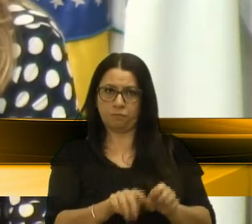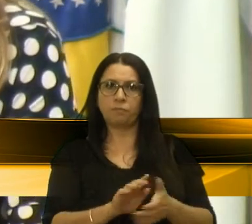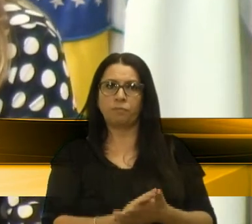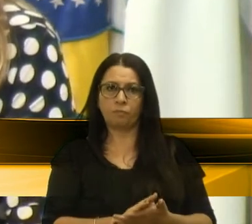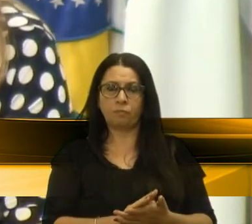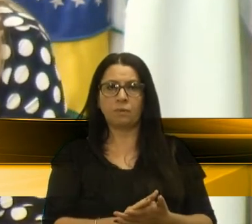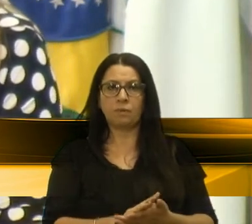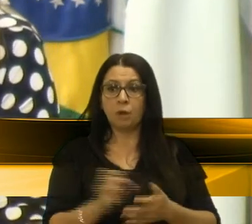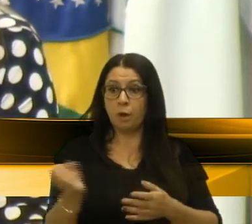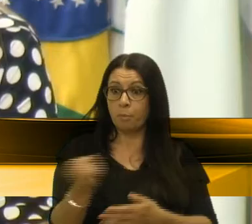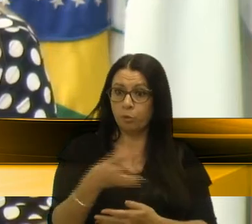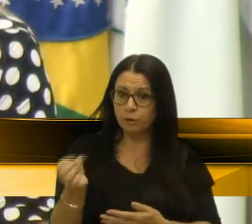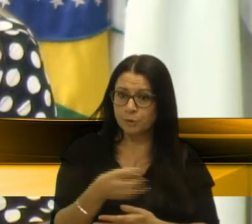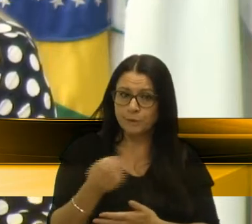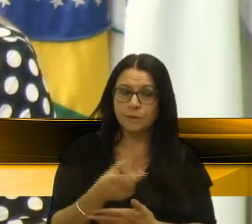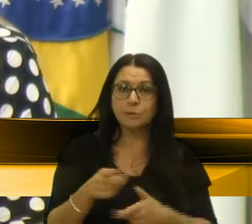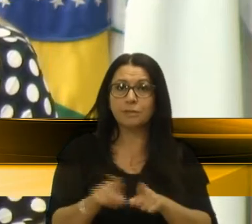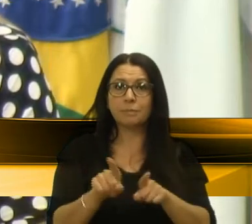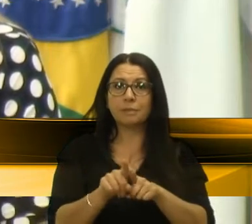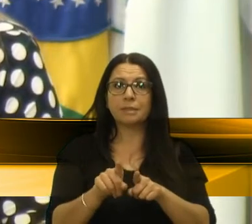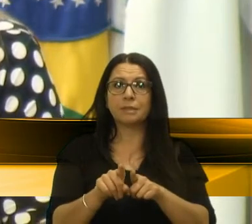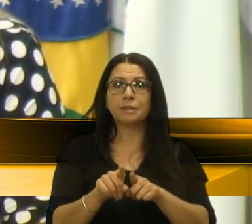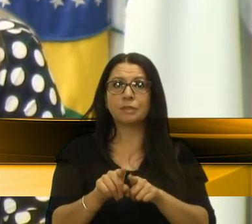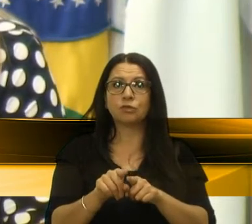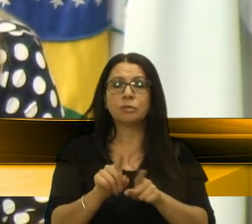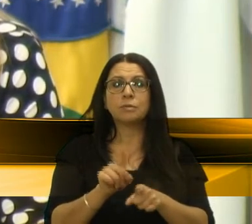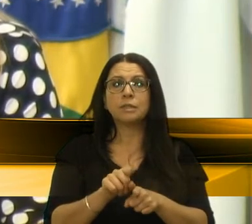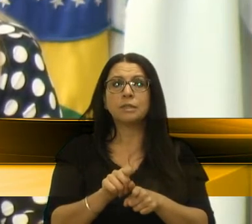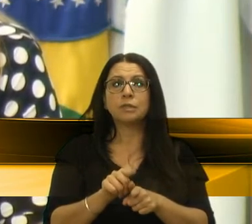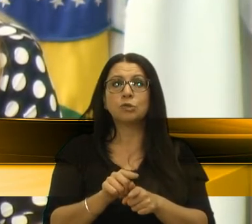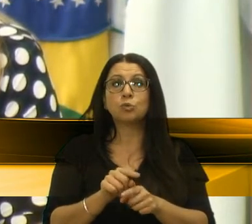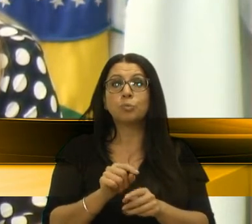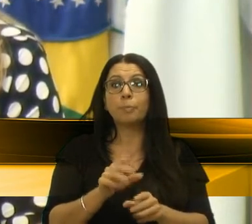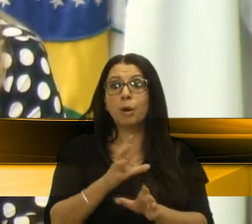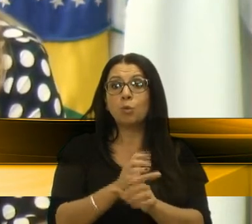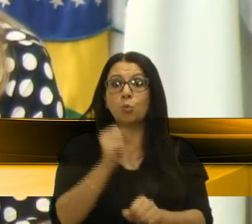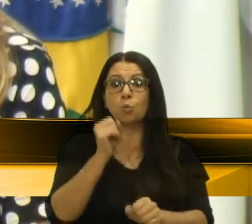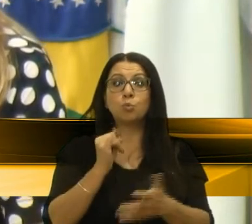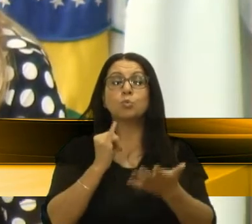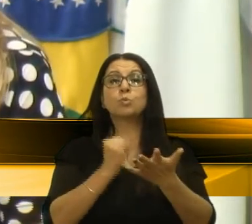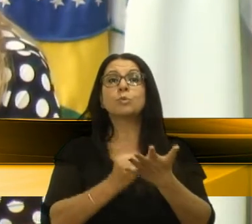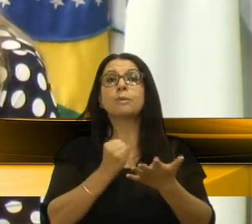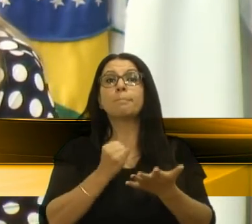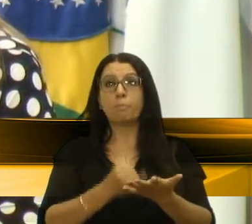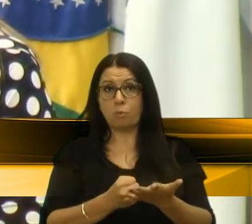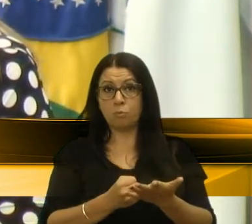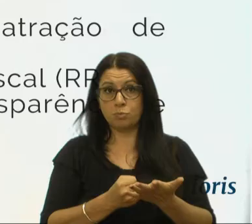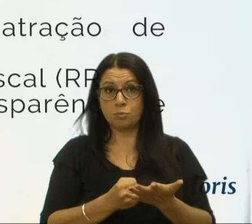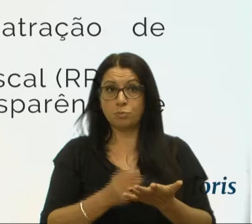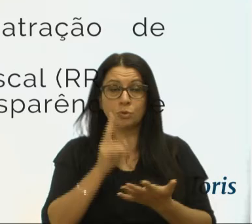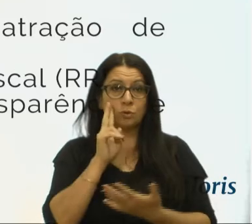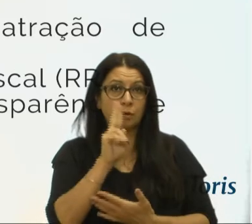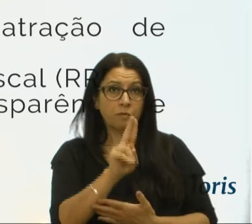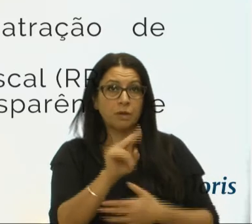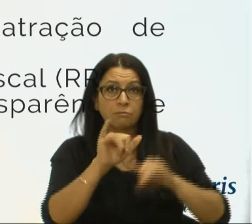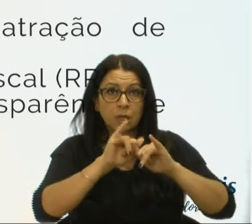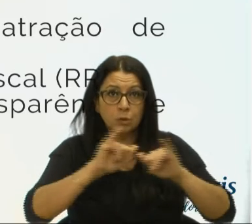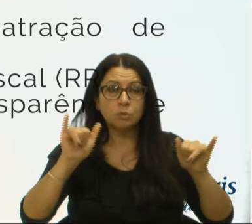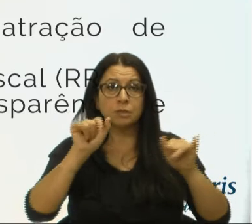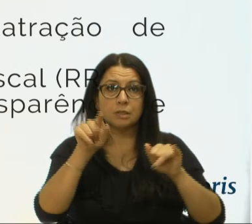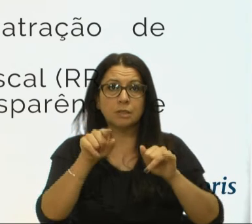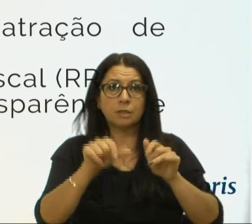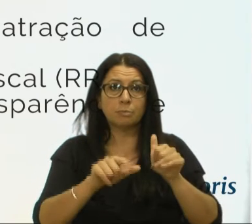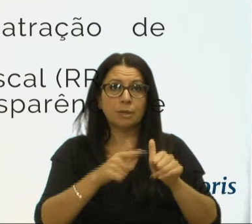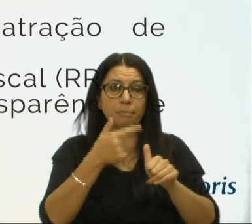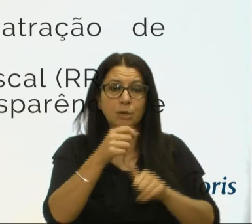A modernização também da estrutura de arrecadação tributária, né, o que a gente está vendo anunciado é que ainda no